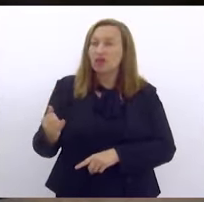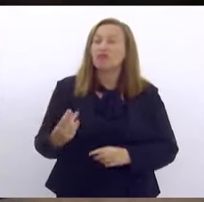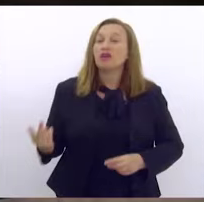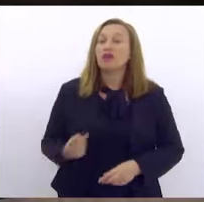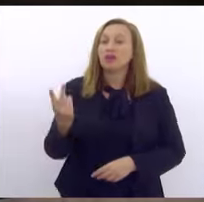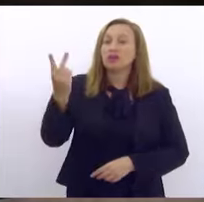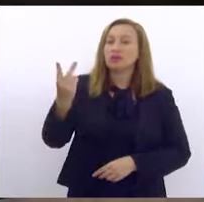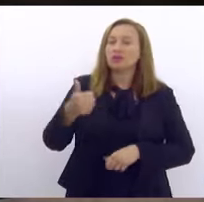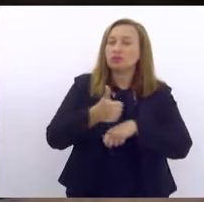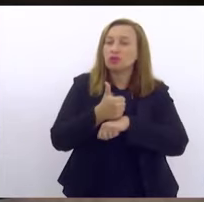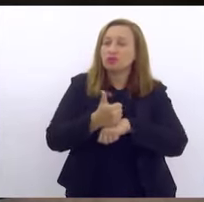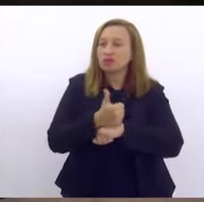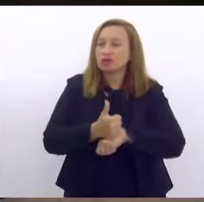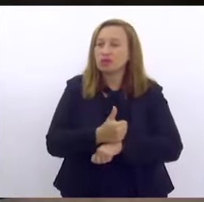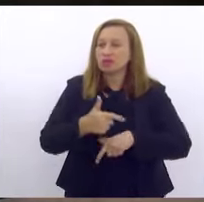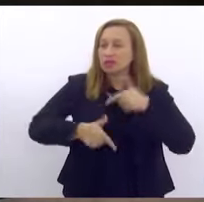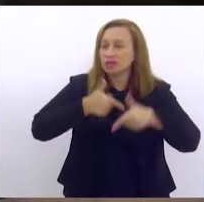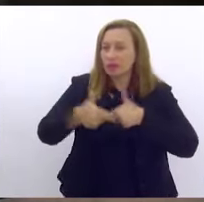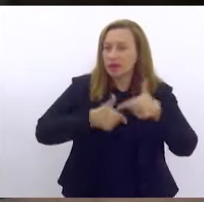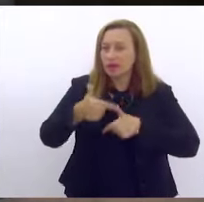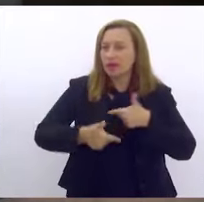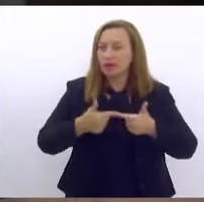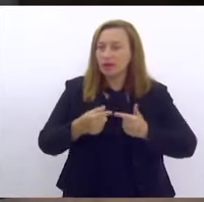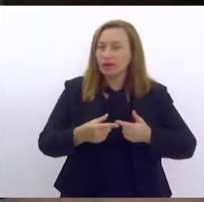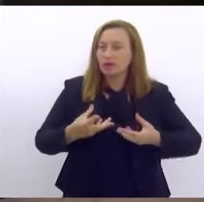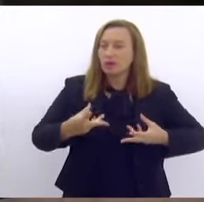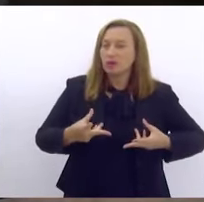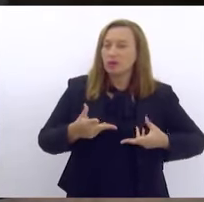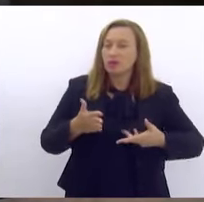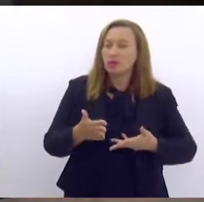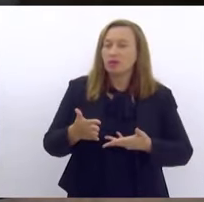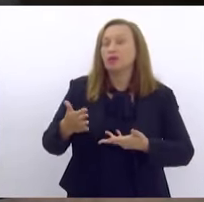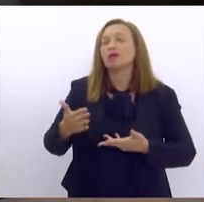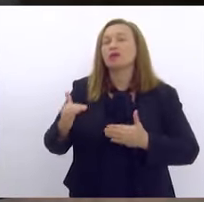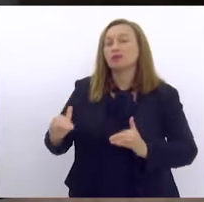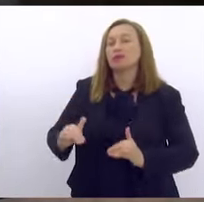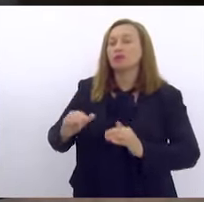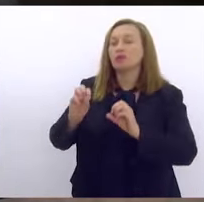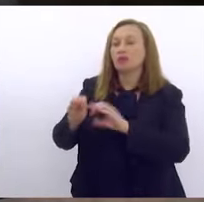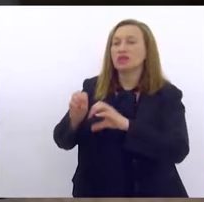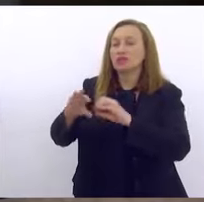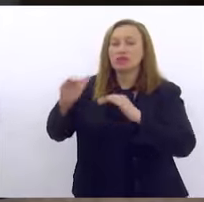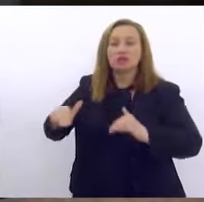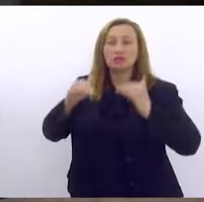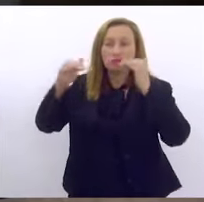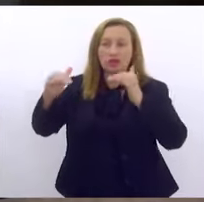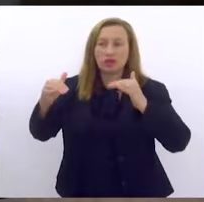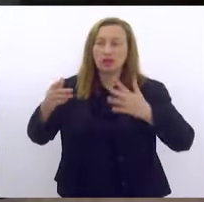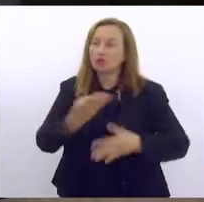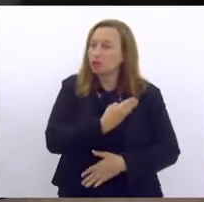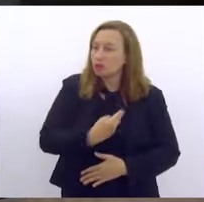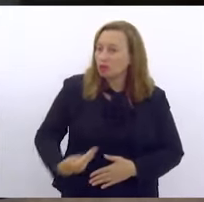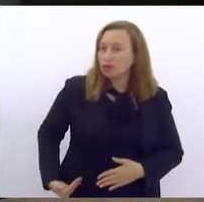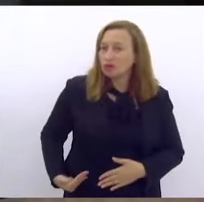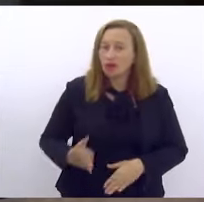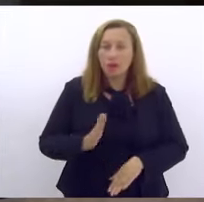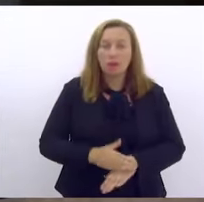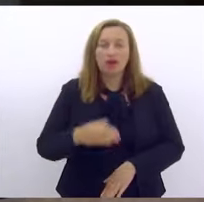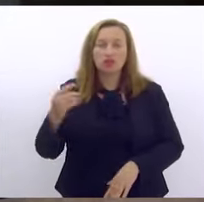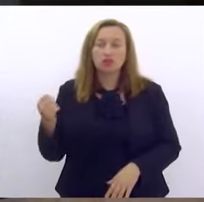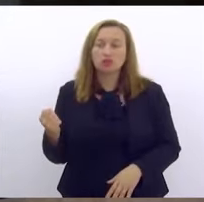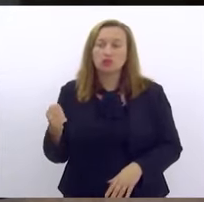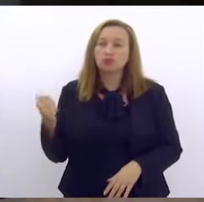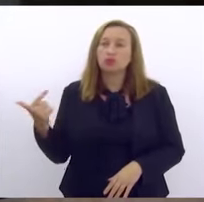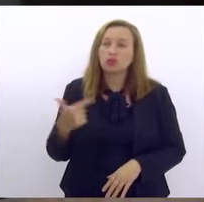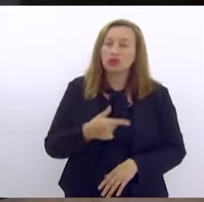muito pelo desenvolvimento educacional do nosso Estado, no nível superior, um gesto do nosso governador, que faz mais do que sua obrigação,